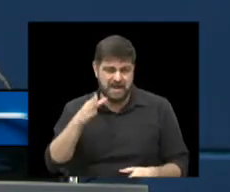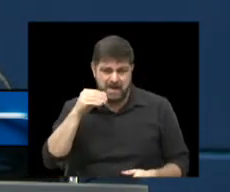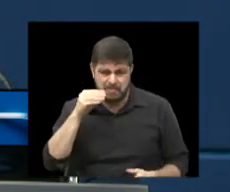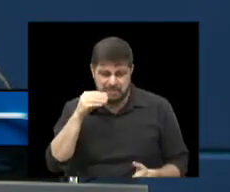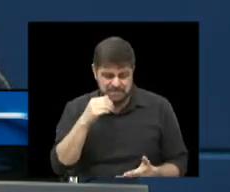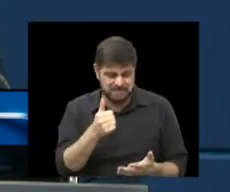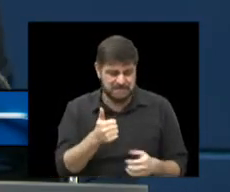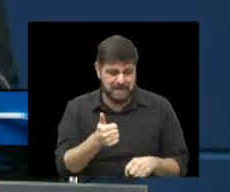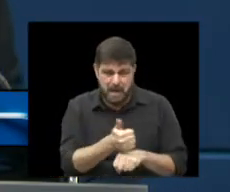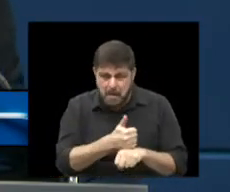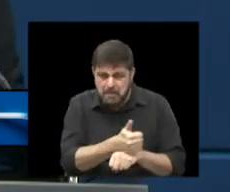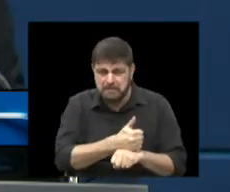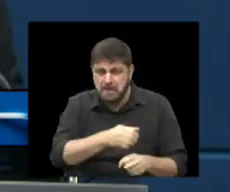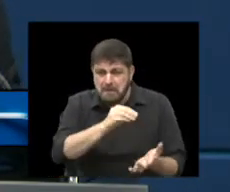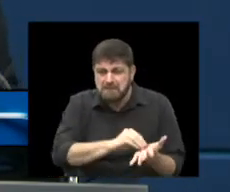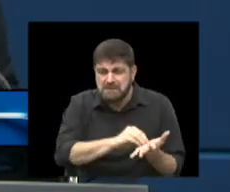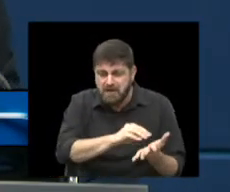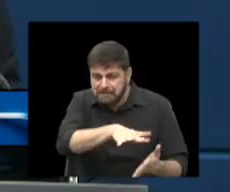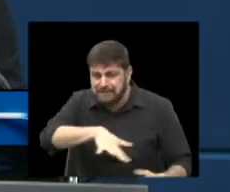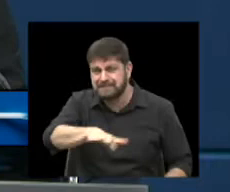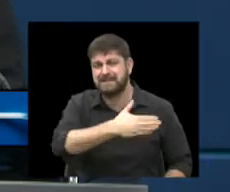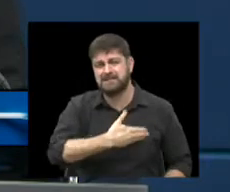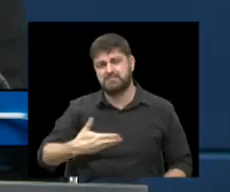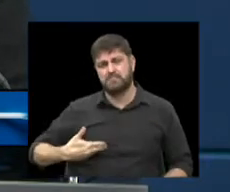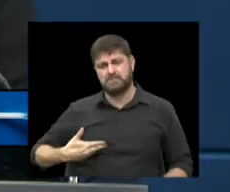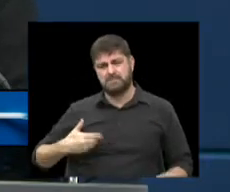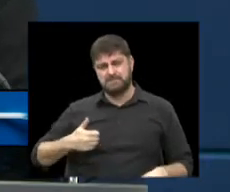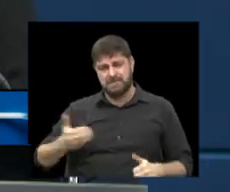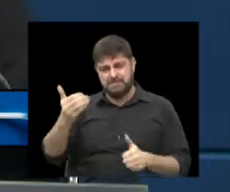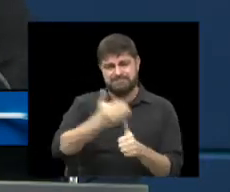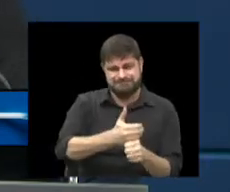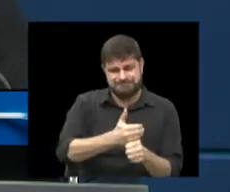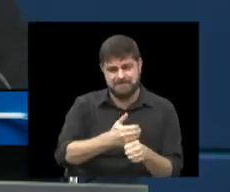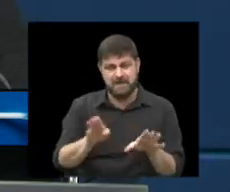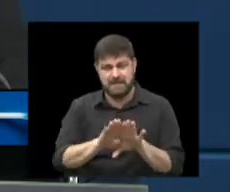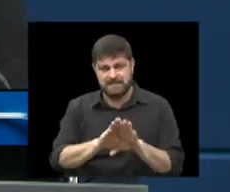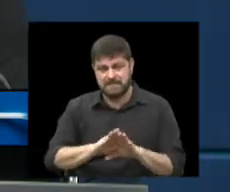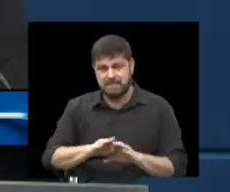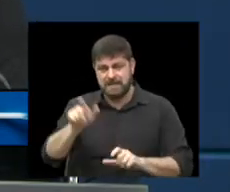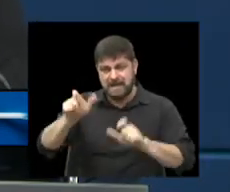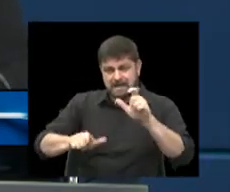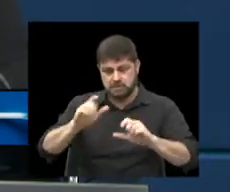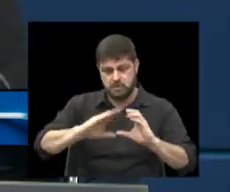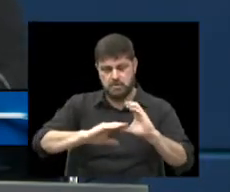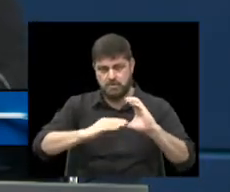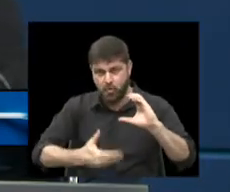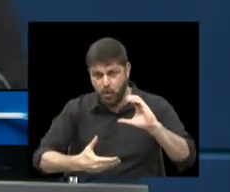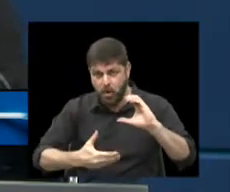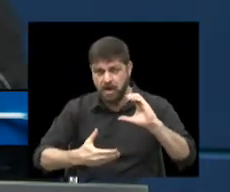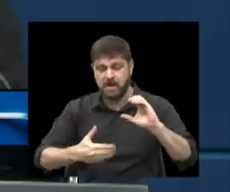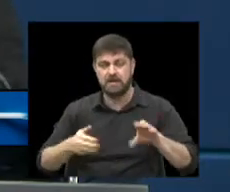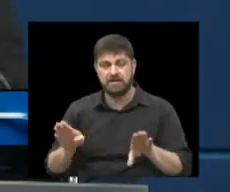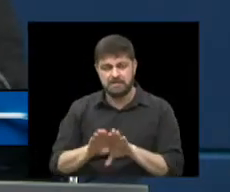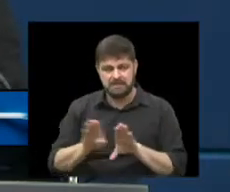de servidores nos serviços, e que os cargos comissionados da Prefeitura